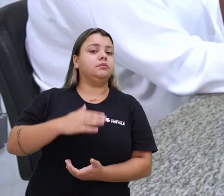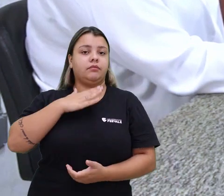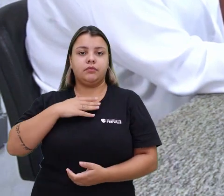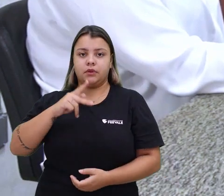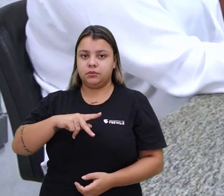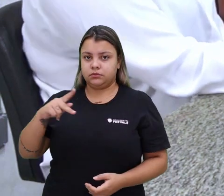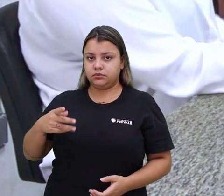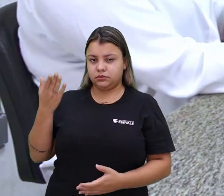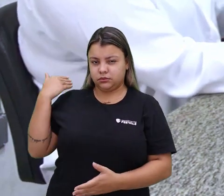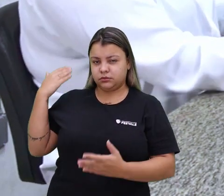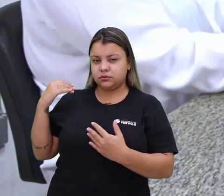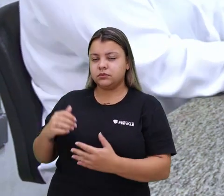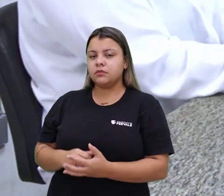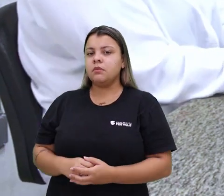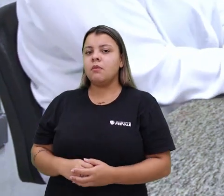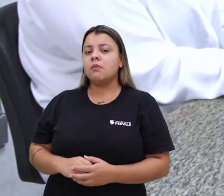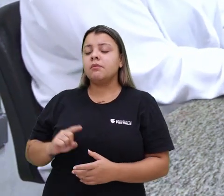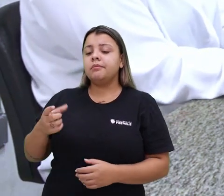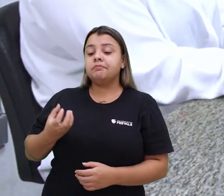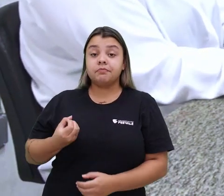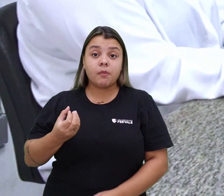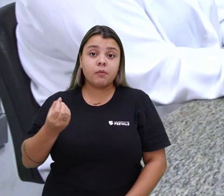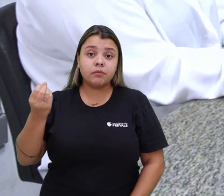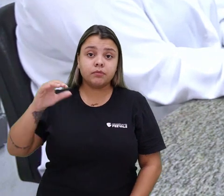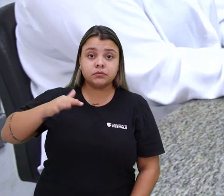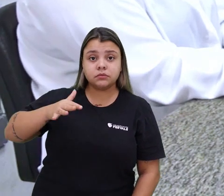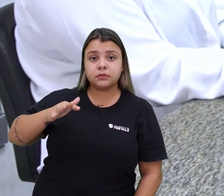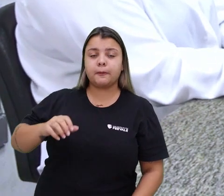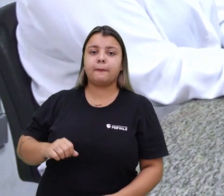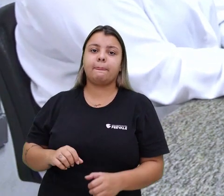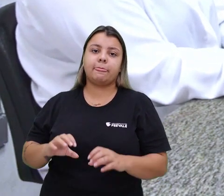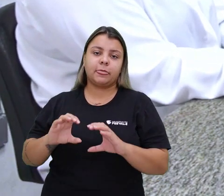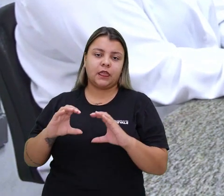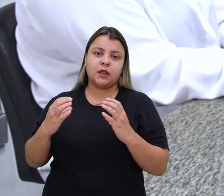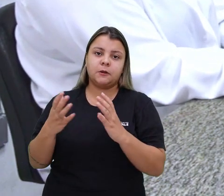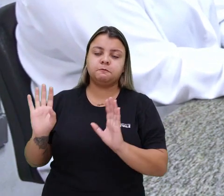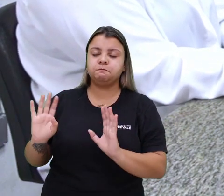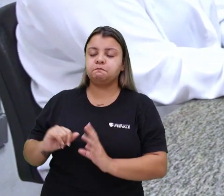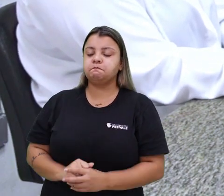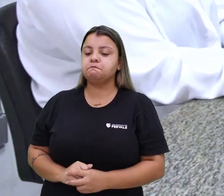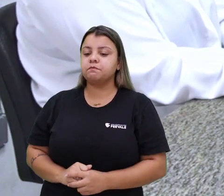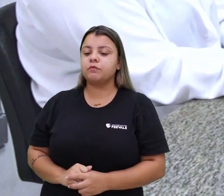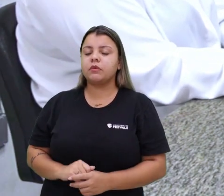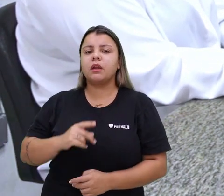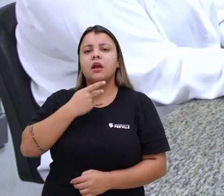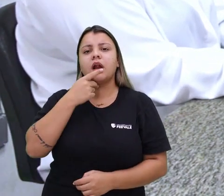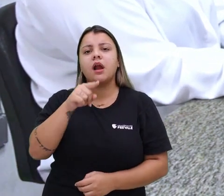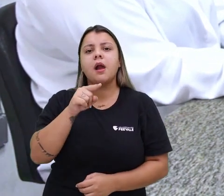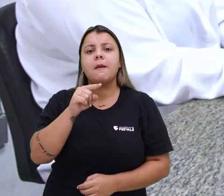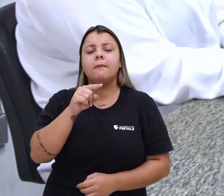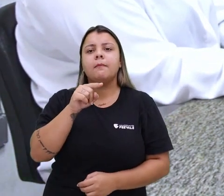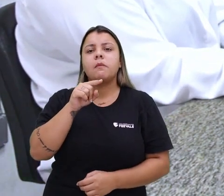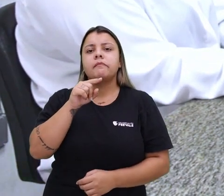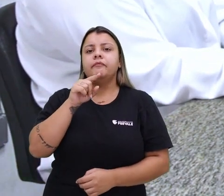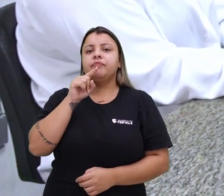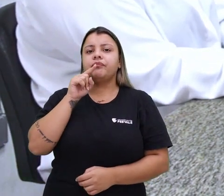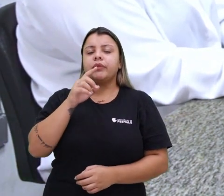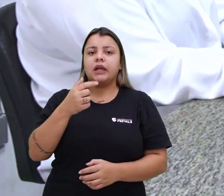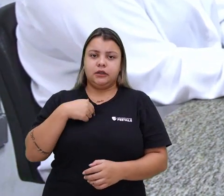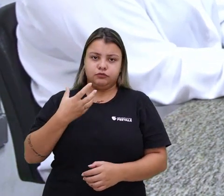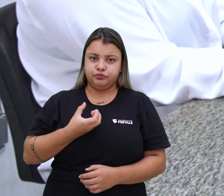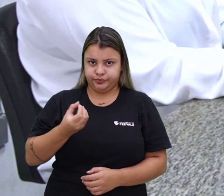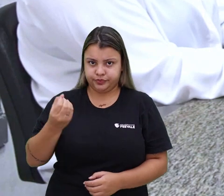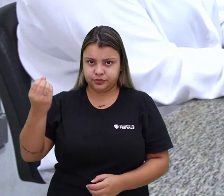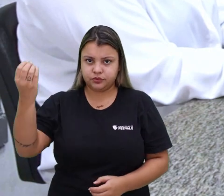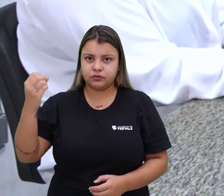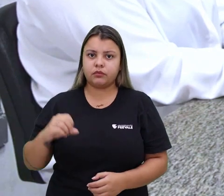professora né ela viajava às vezes para congresso tudo mais ela disse ah eh eu vou viajar para